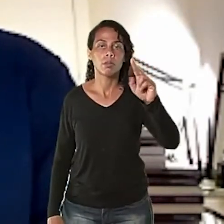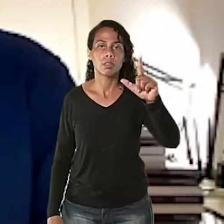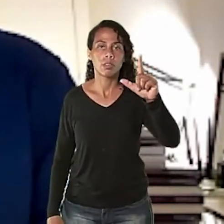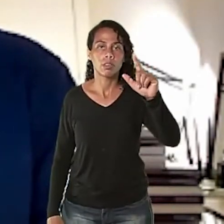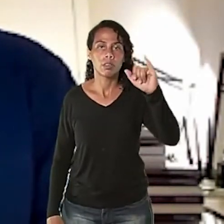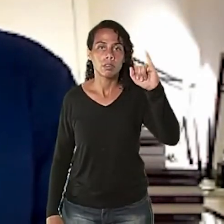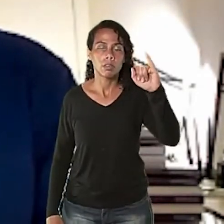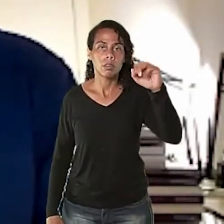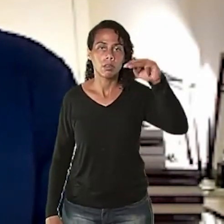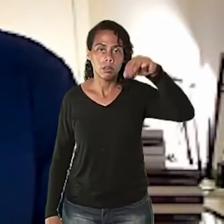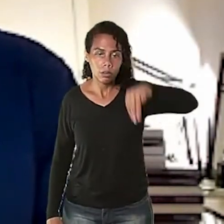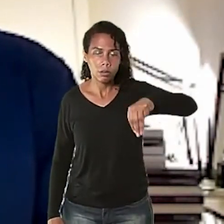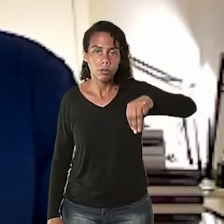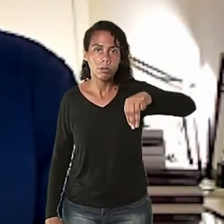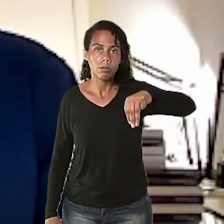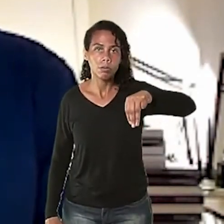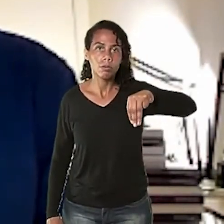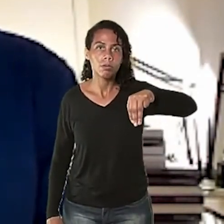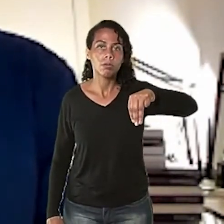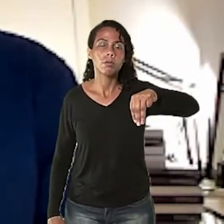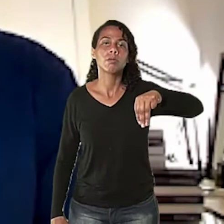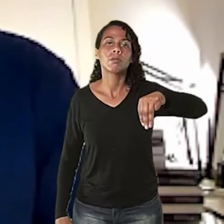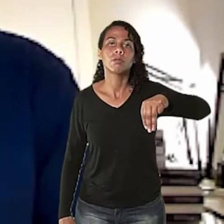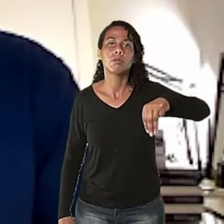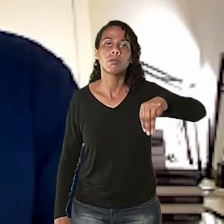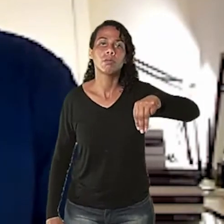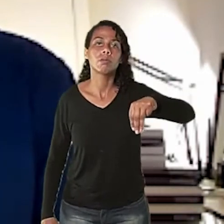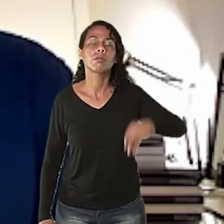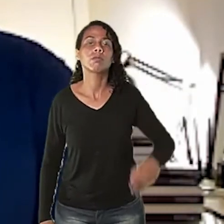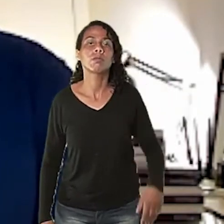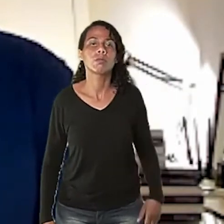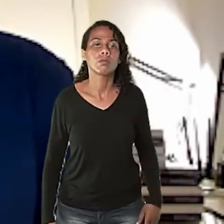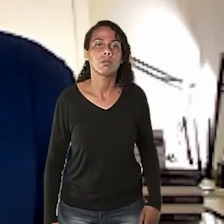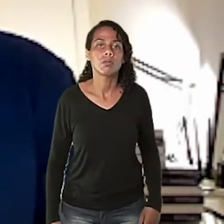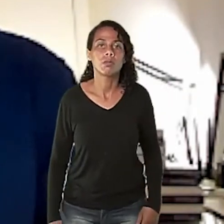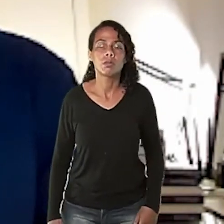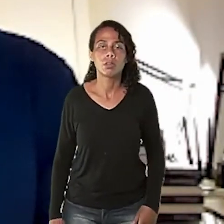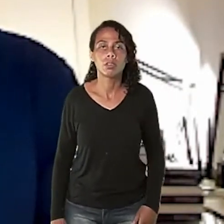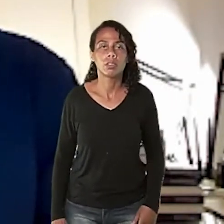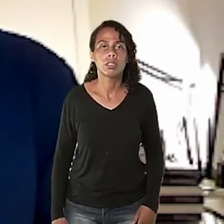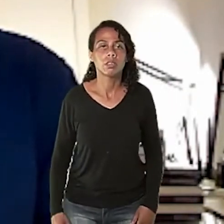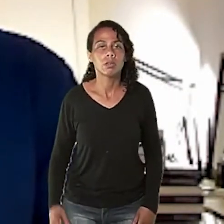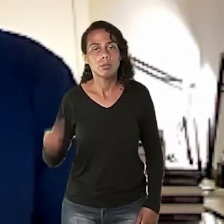e eu decidi não voltar. Falei, não quero sair do Brasil agora.